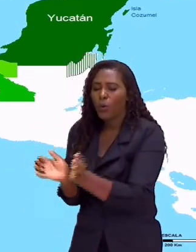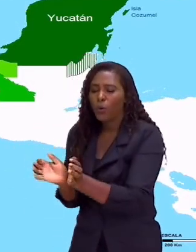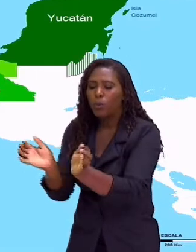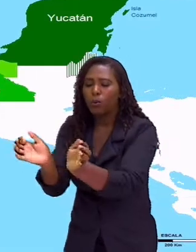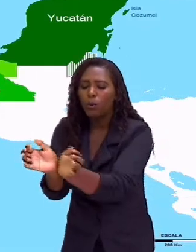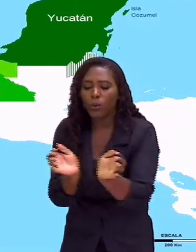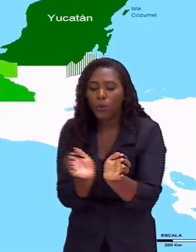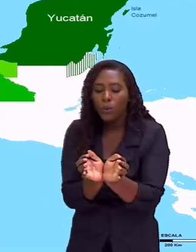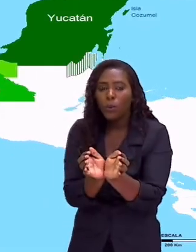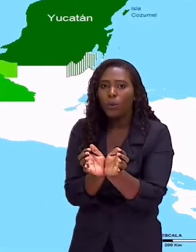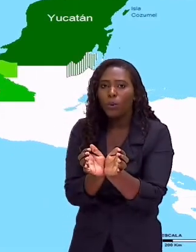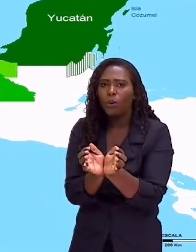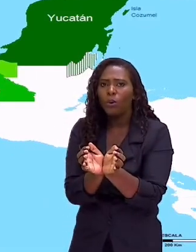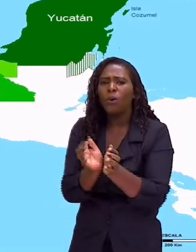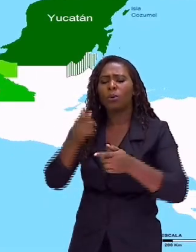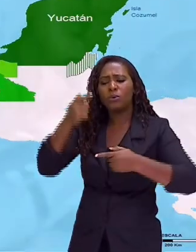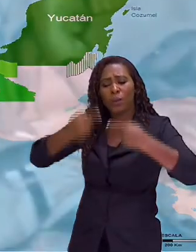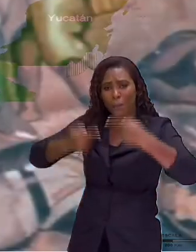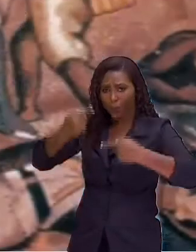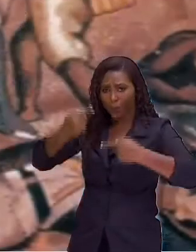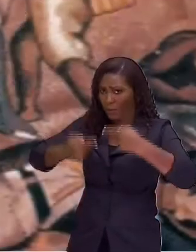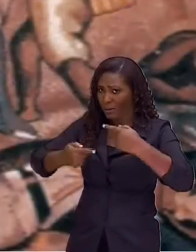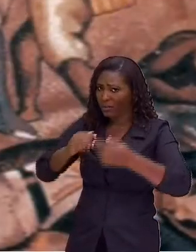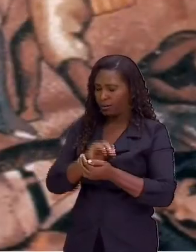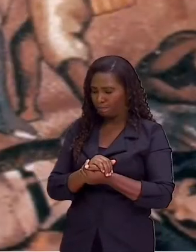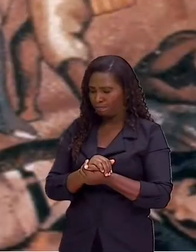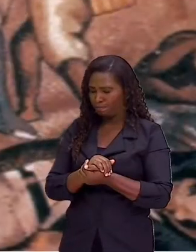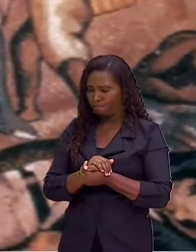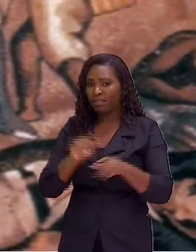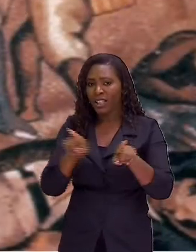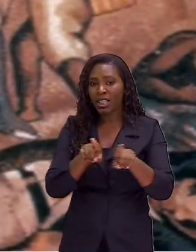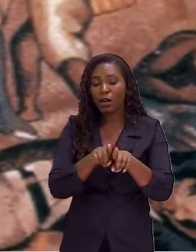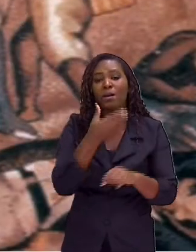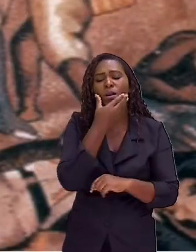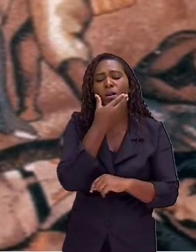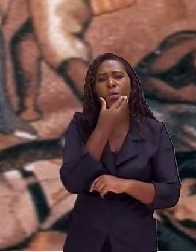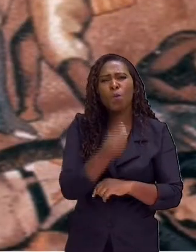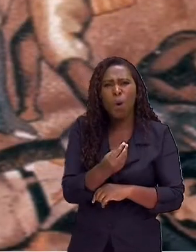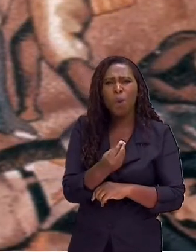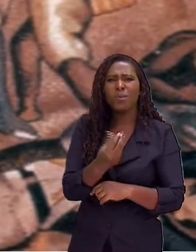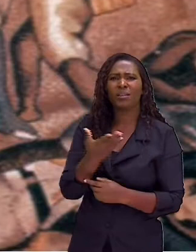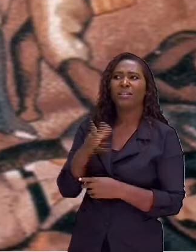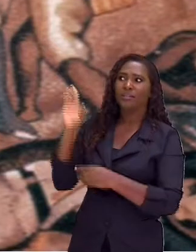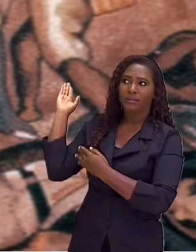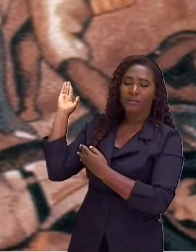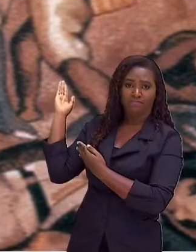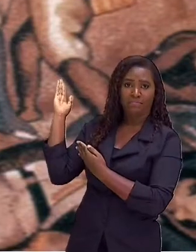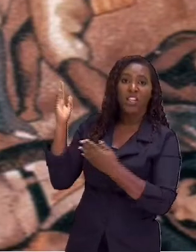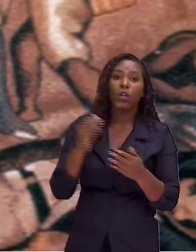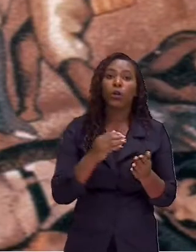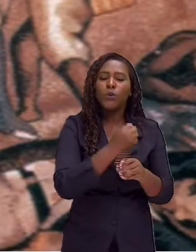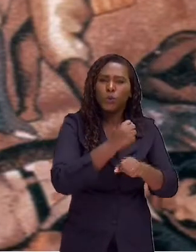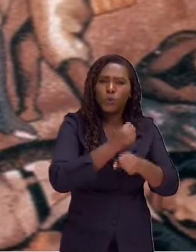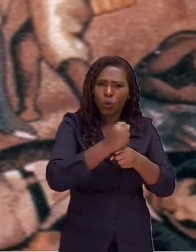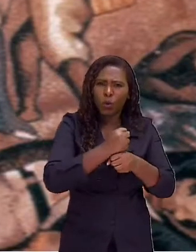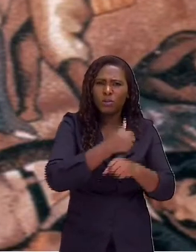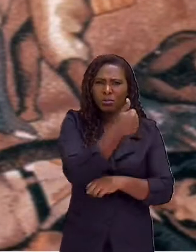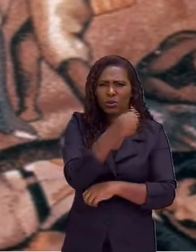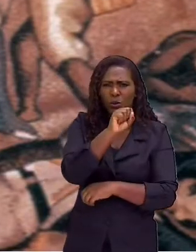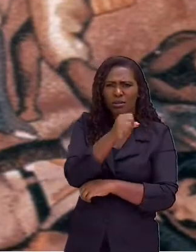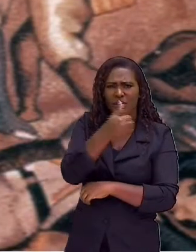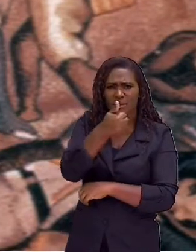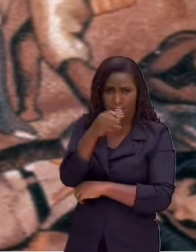o pároco Miguel Hidalgo y Costilla ensaiou um primeiro movimento